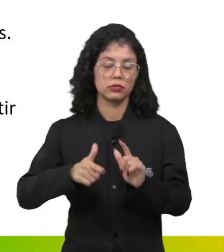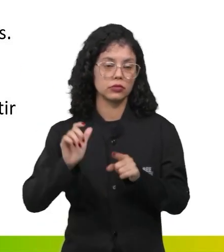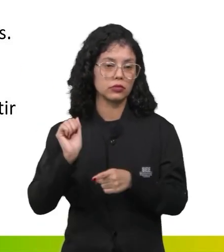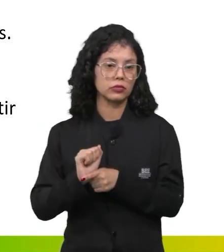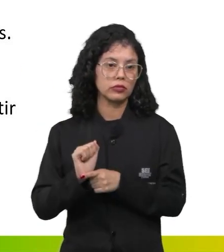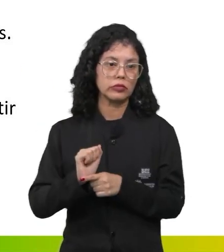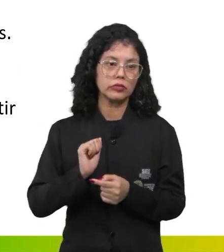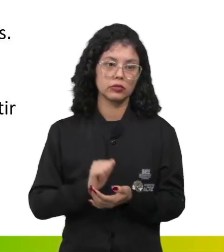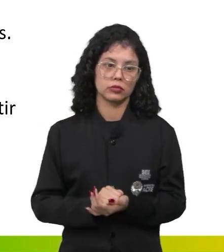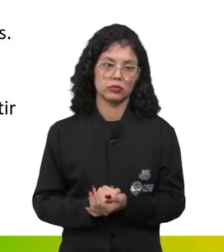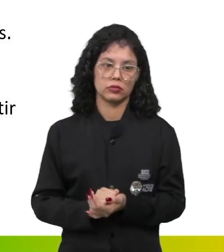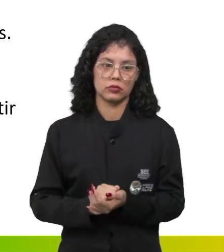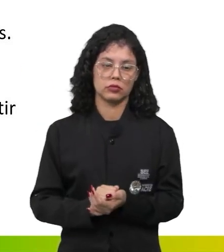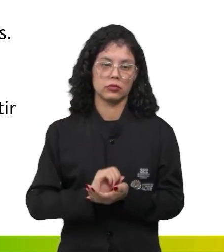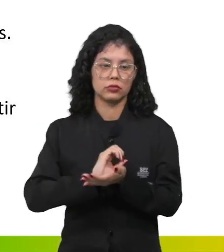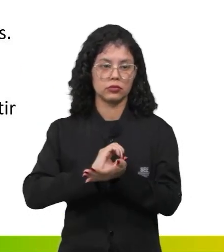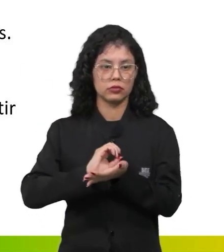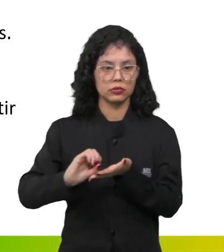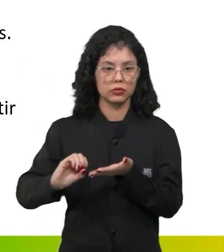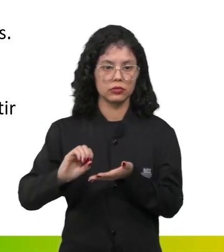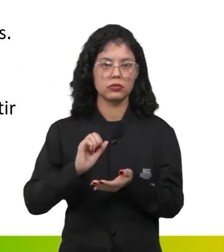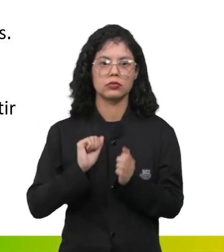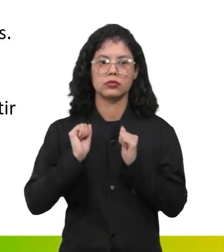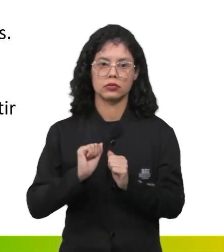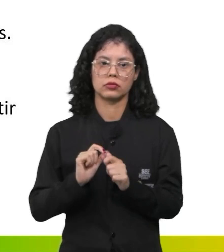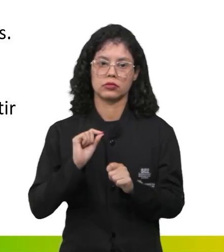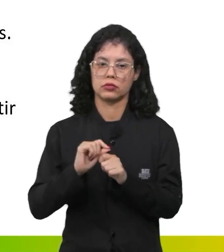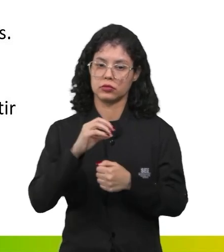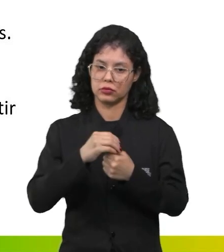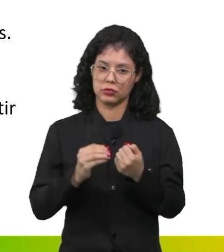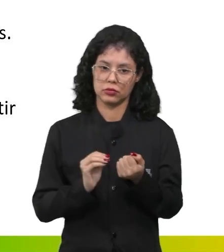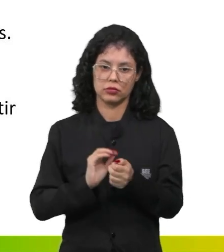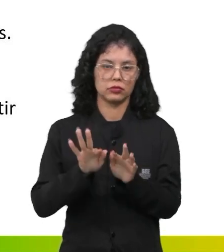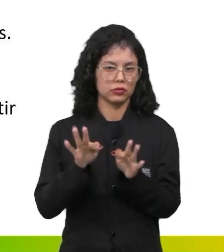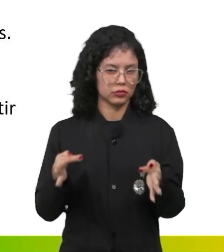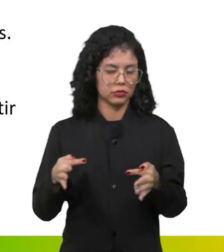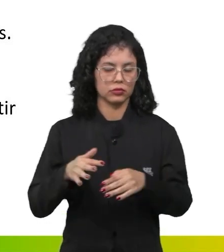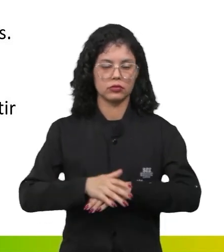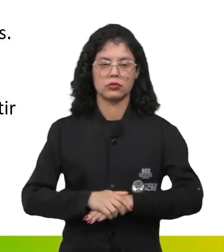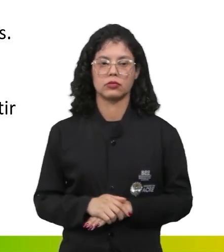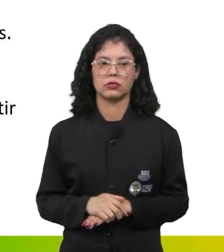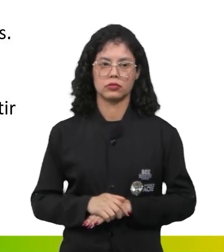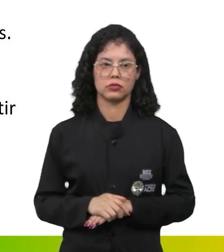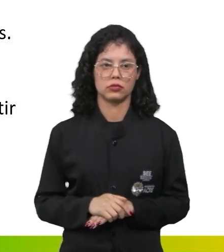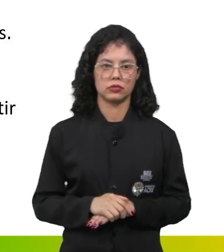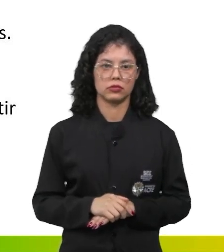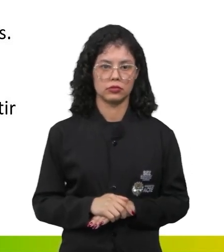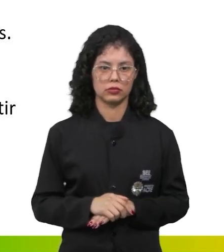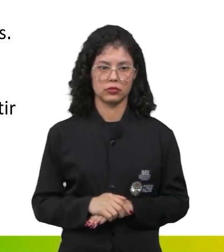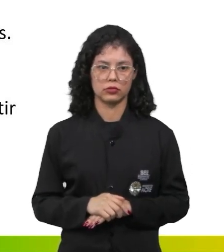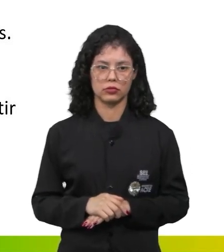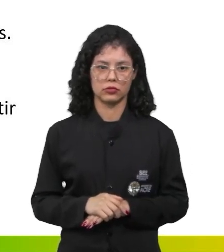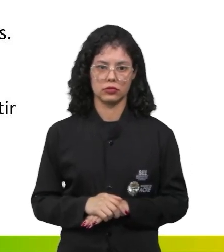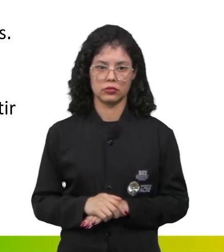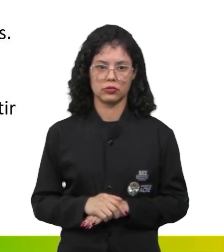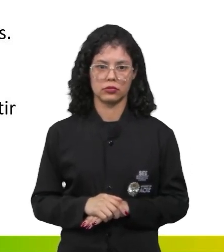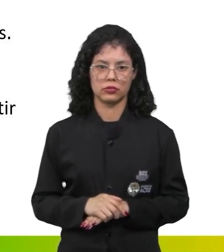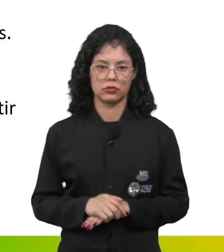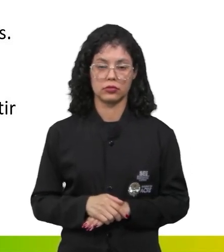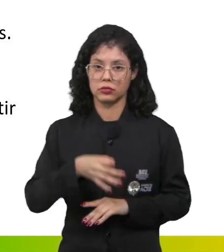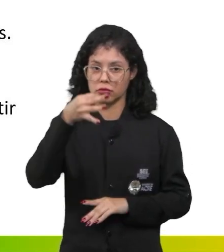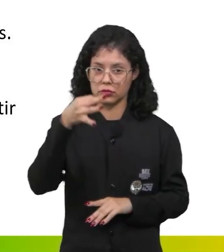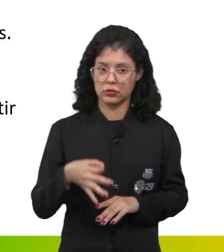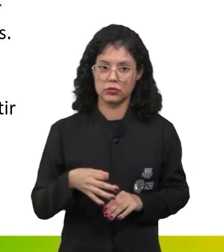A, compostos orgânicos puderam ser formados a partir de moléculas simples. Essa daqui ela